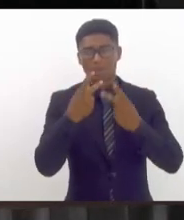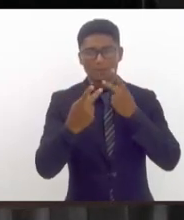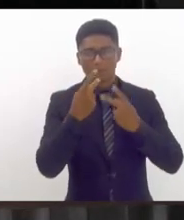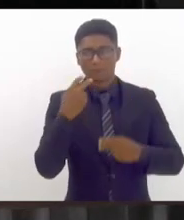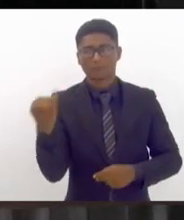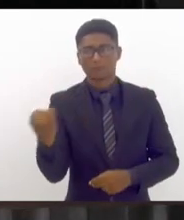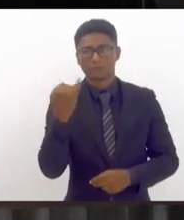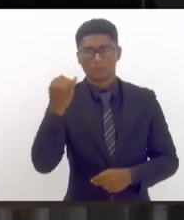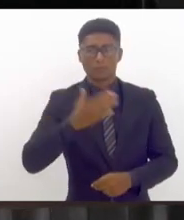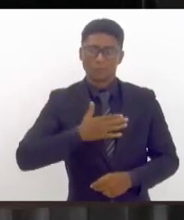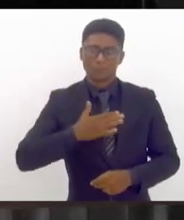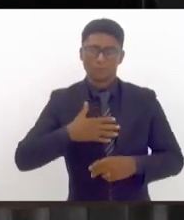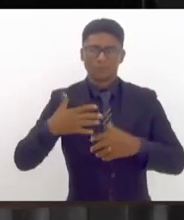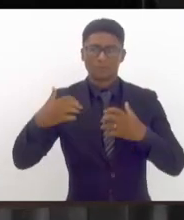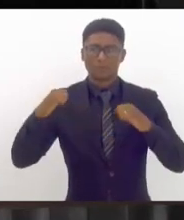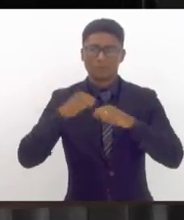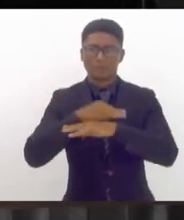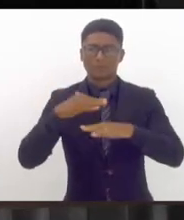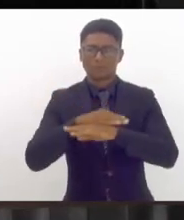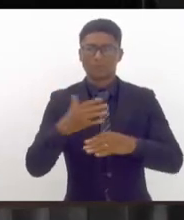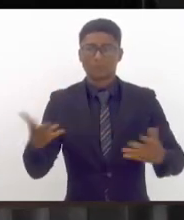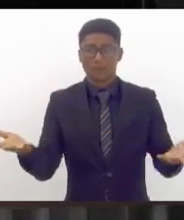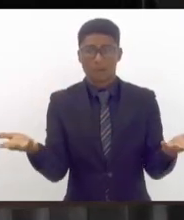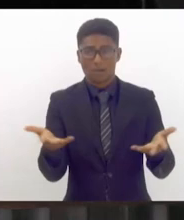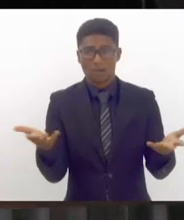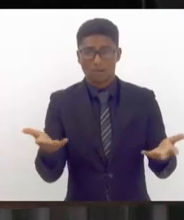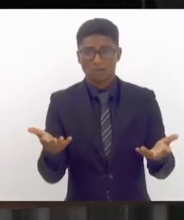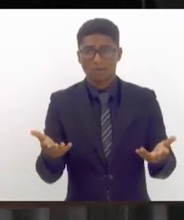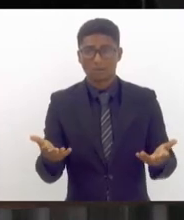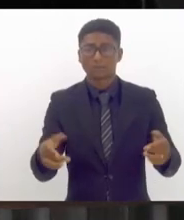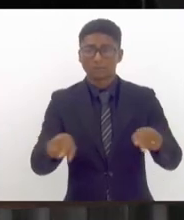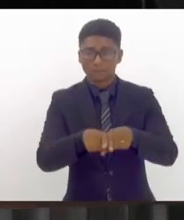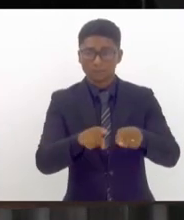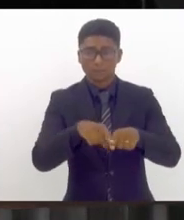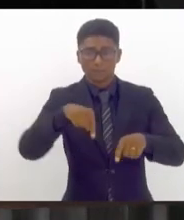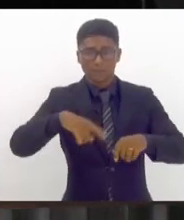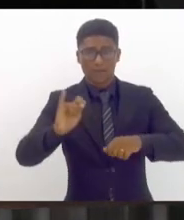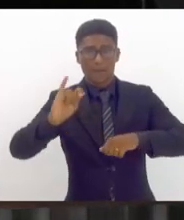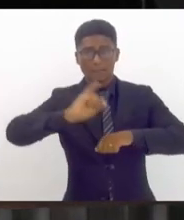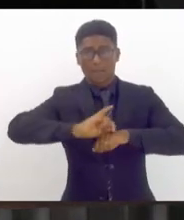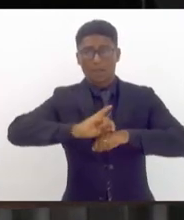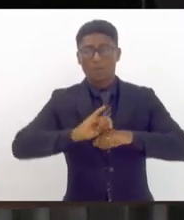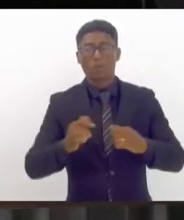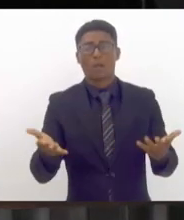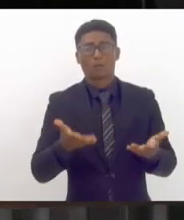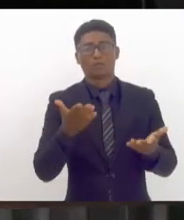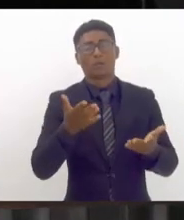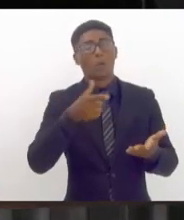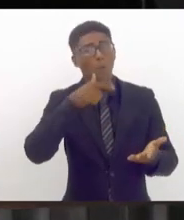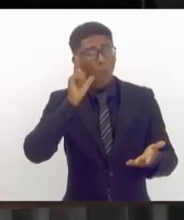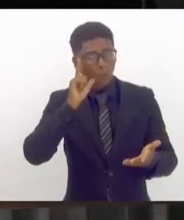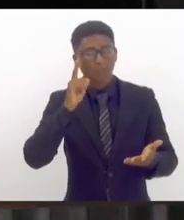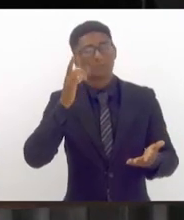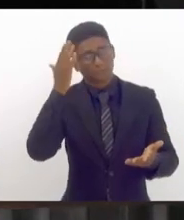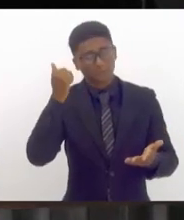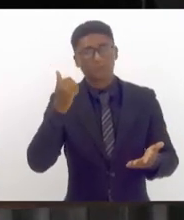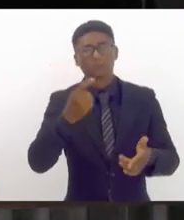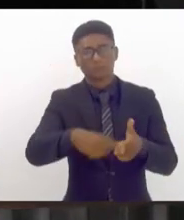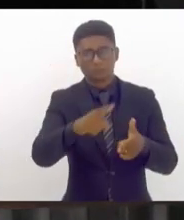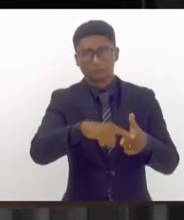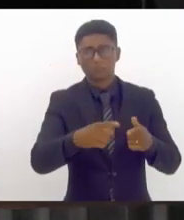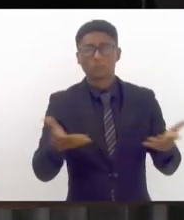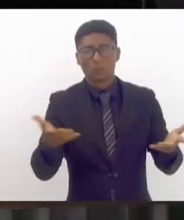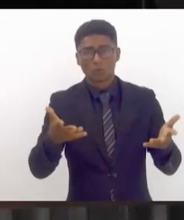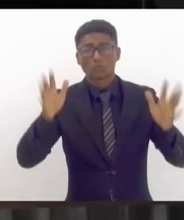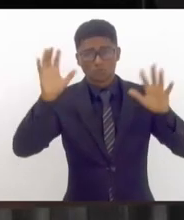para a minha região, e agora, né, até mesmo para a capital, que está com essa ferida aberta desde ontem, e, infelizmente, hoje